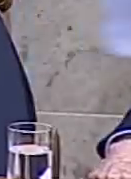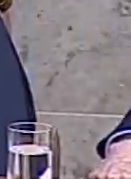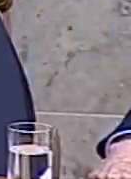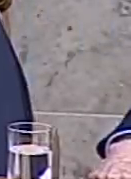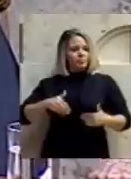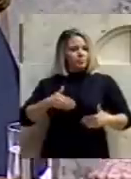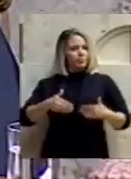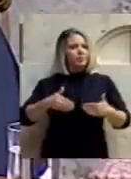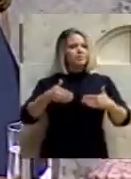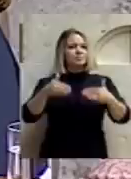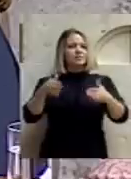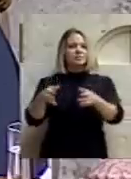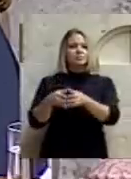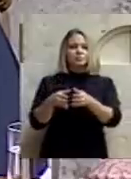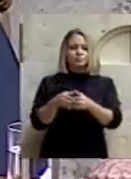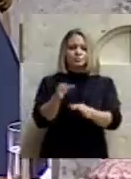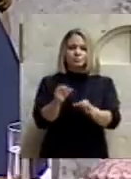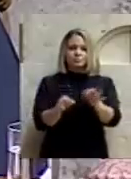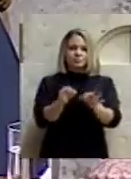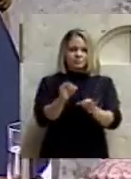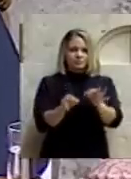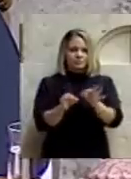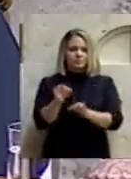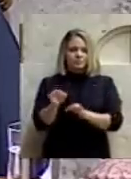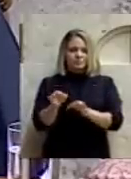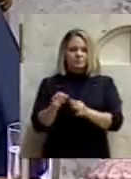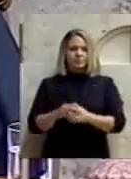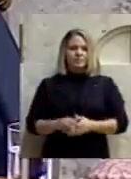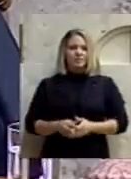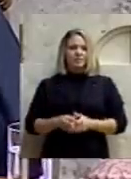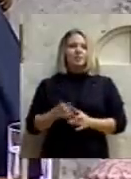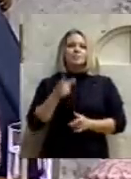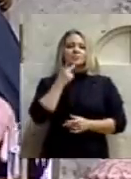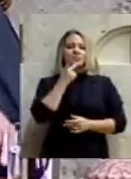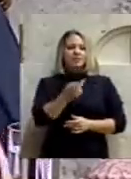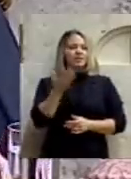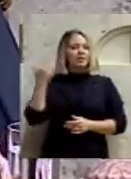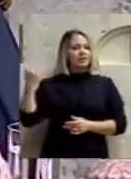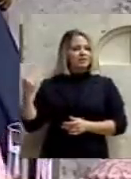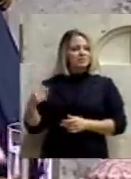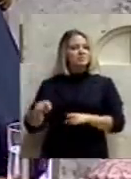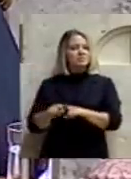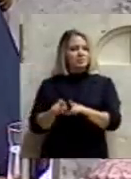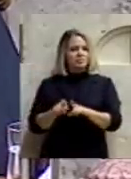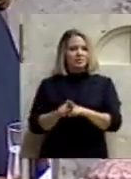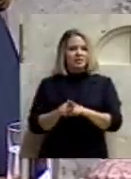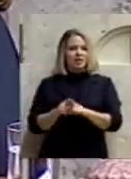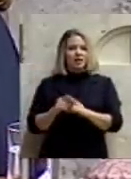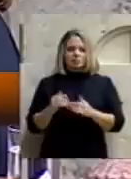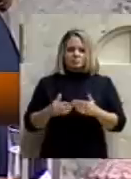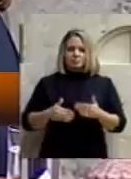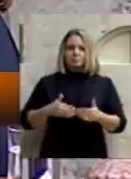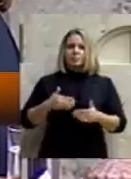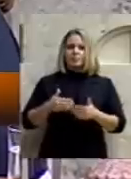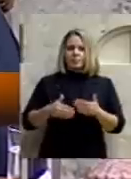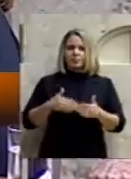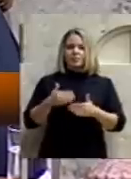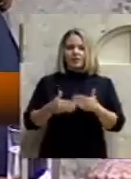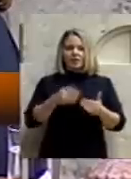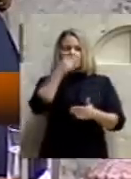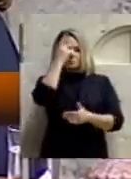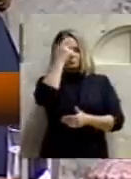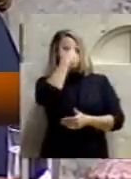caminhar do poder judiciário no Brasil. Como disse noutra oportunidade, a cada passo, a cada